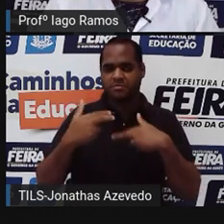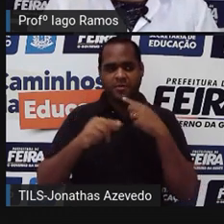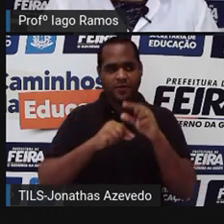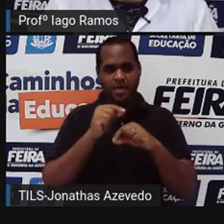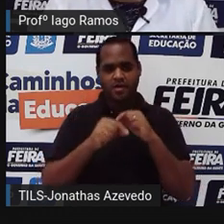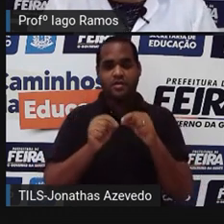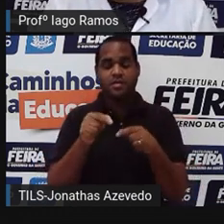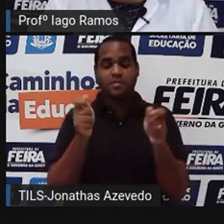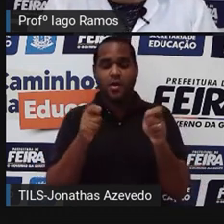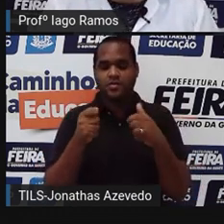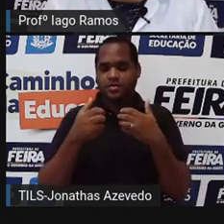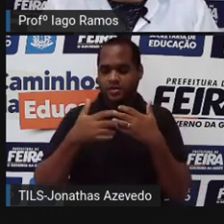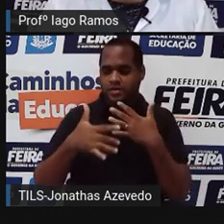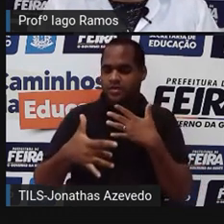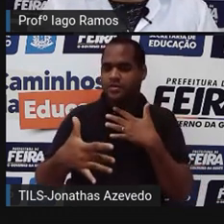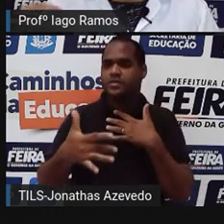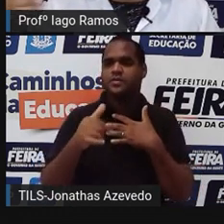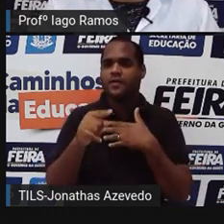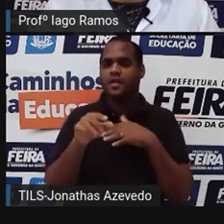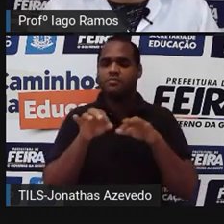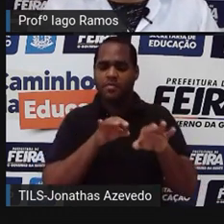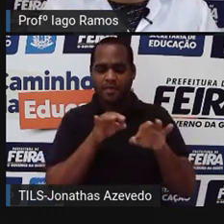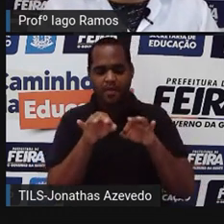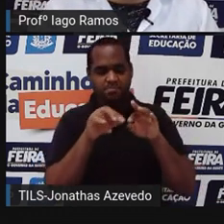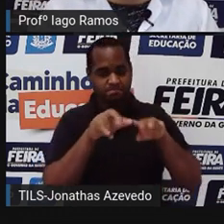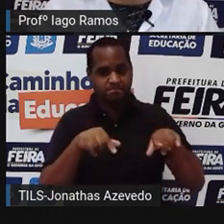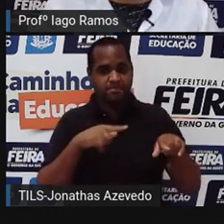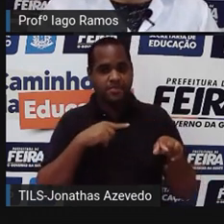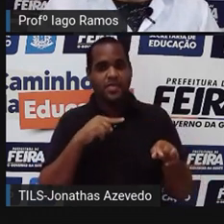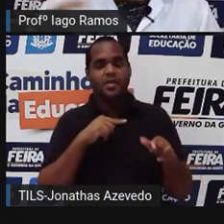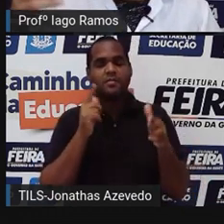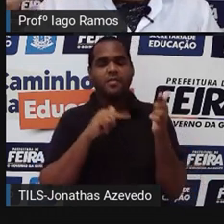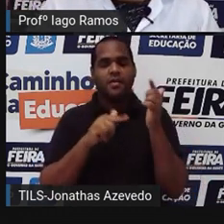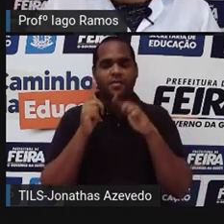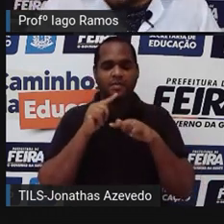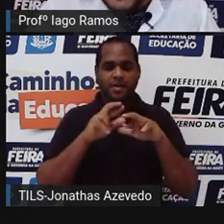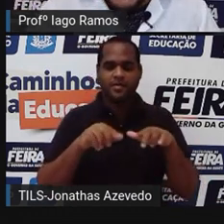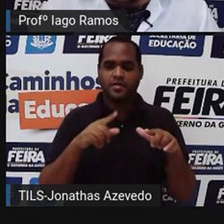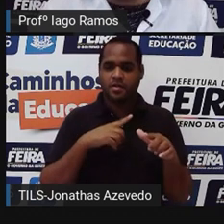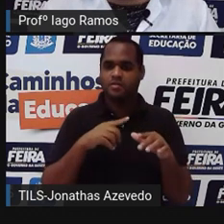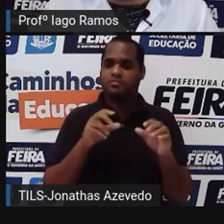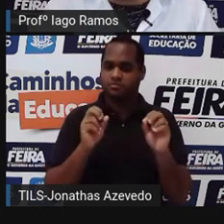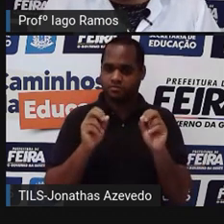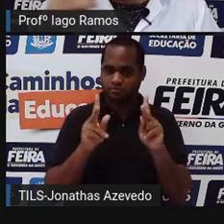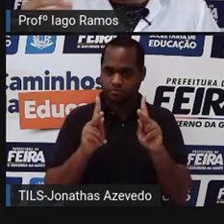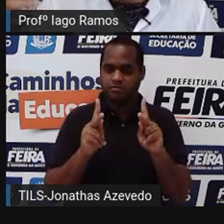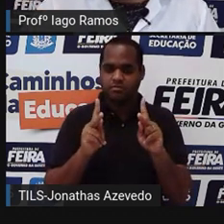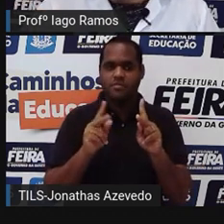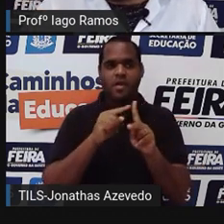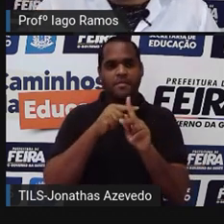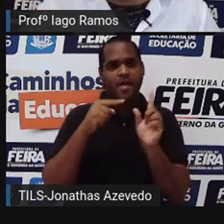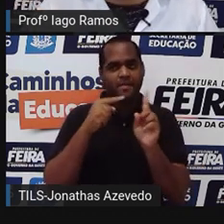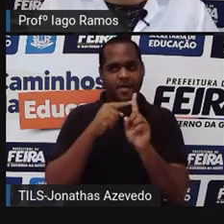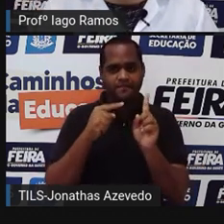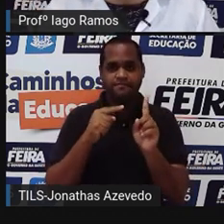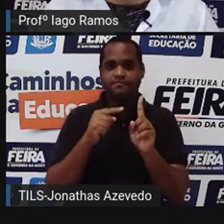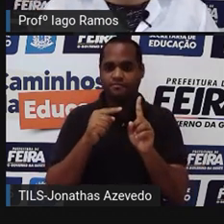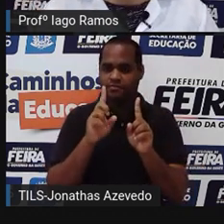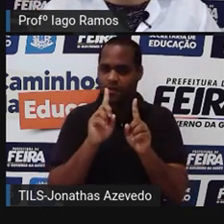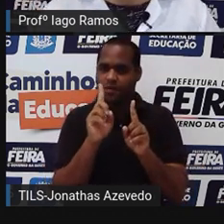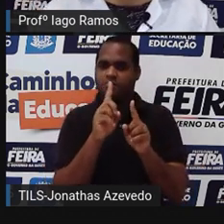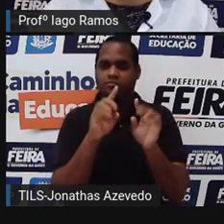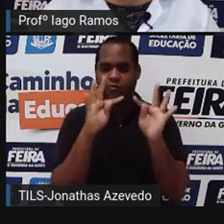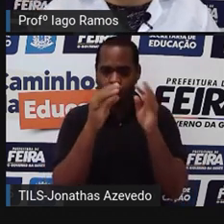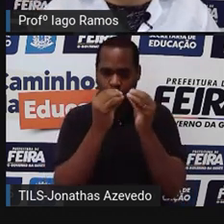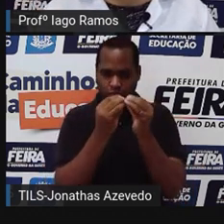gente poder avançar a resolver as equações do segundo grau completas. A gente começa, tá,